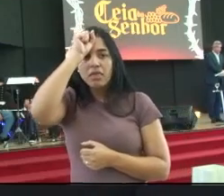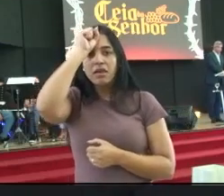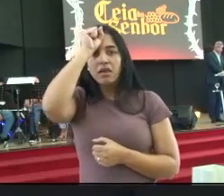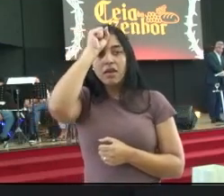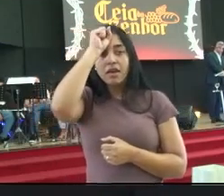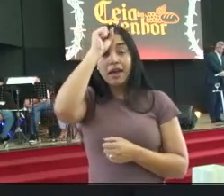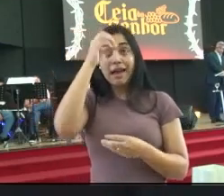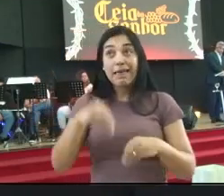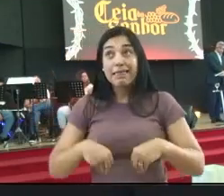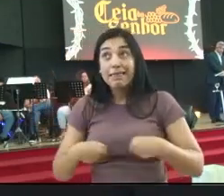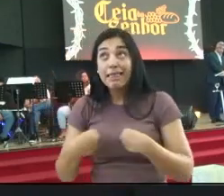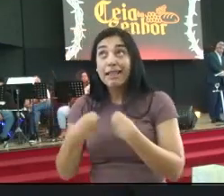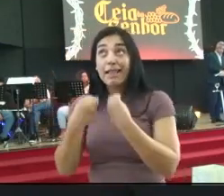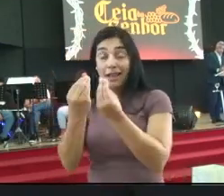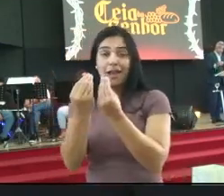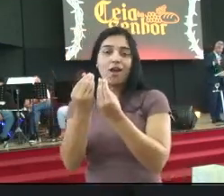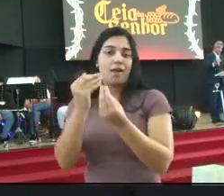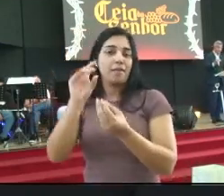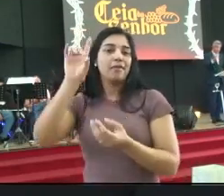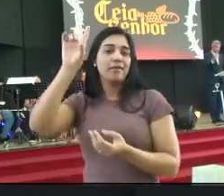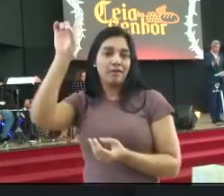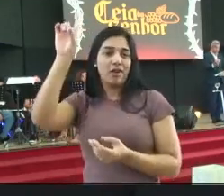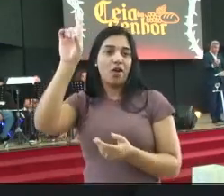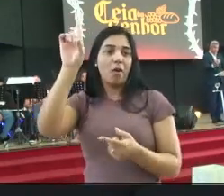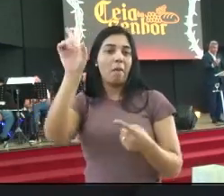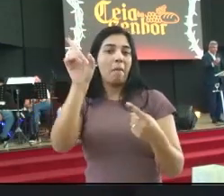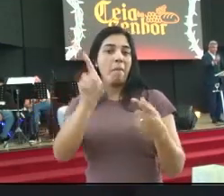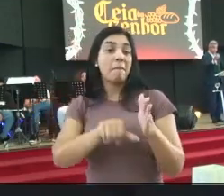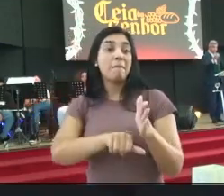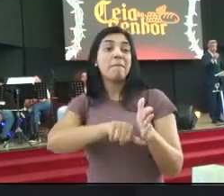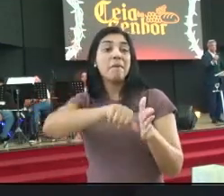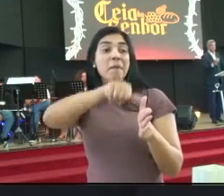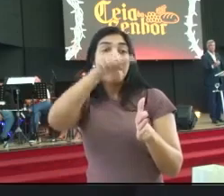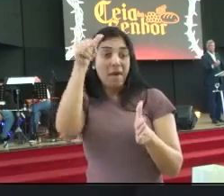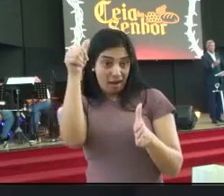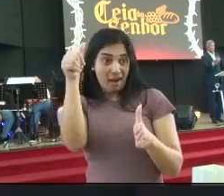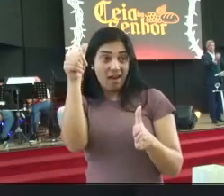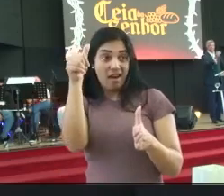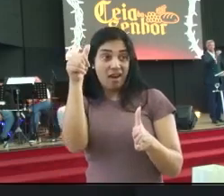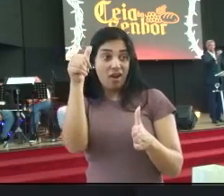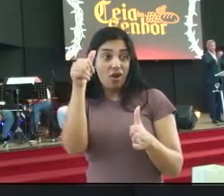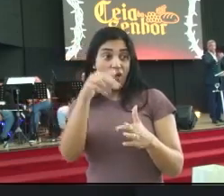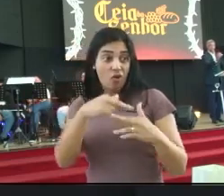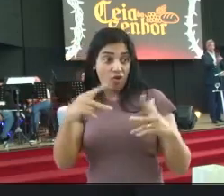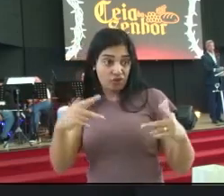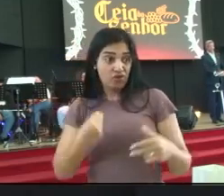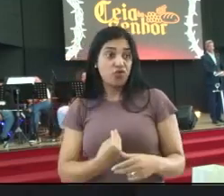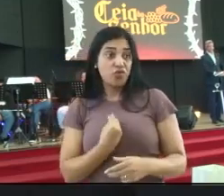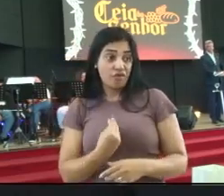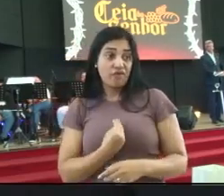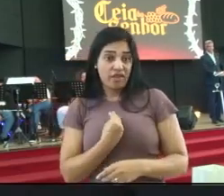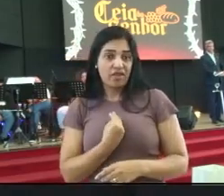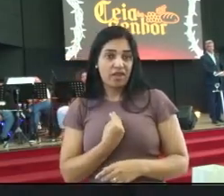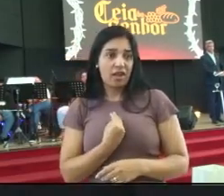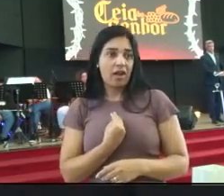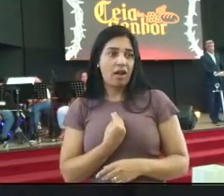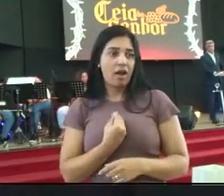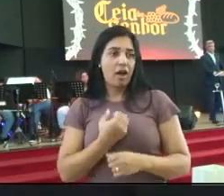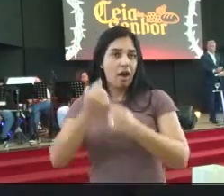a parte de Deus. É a primeira chave de uma vida